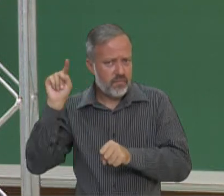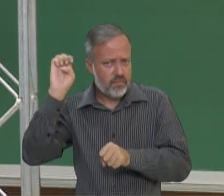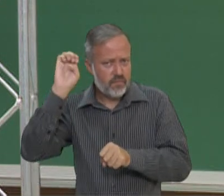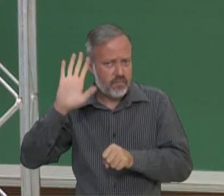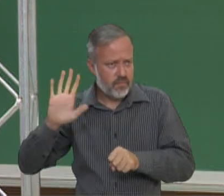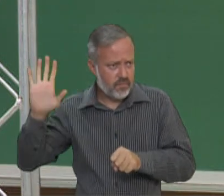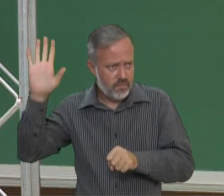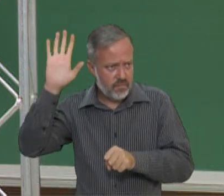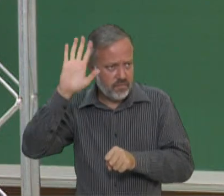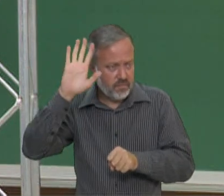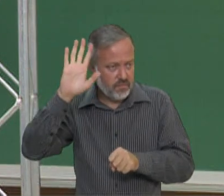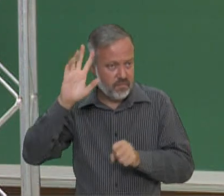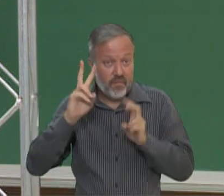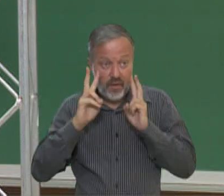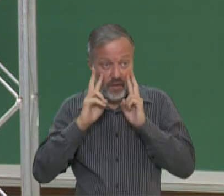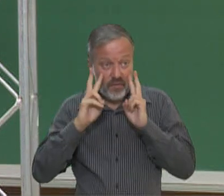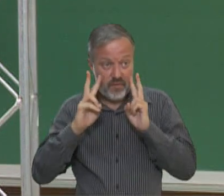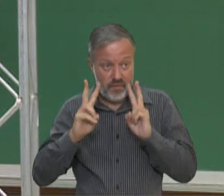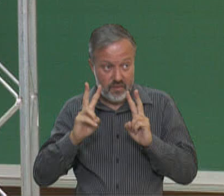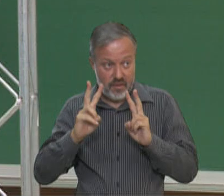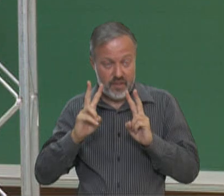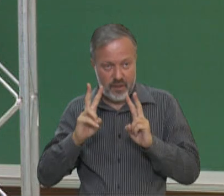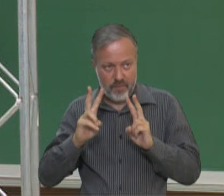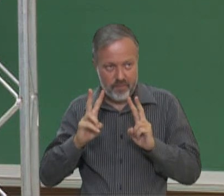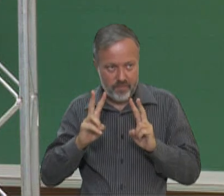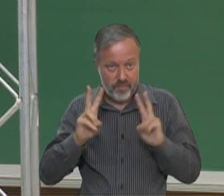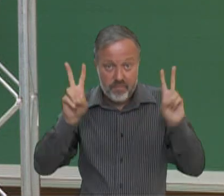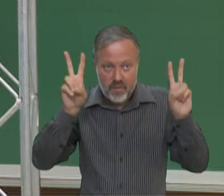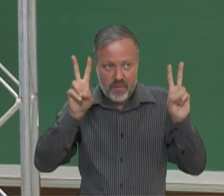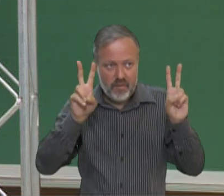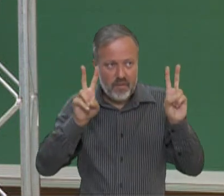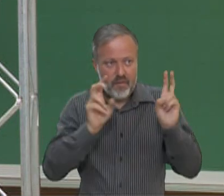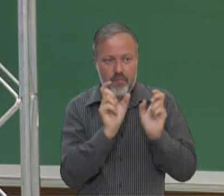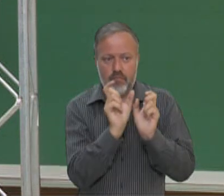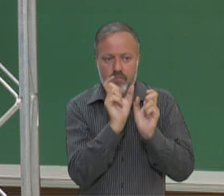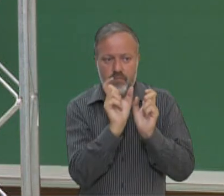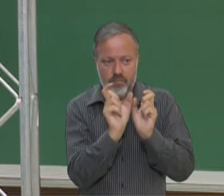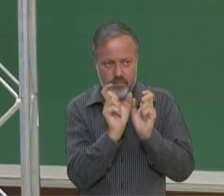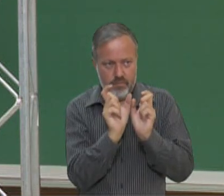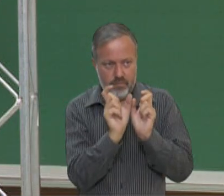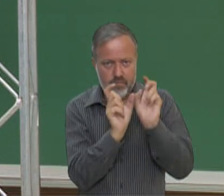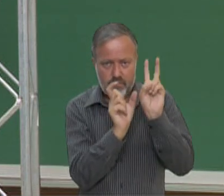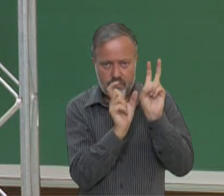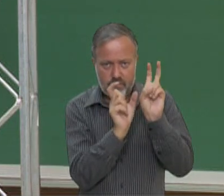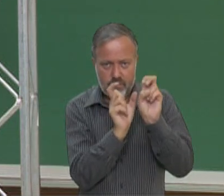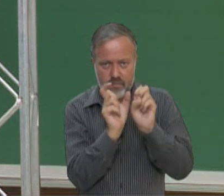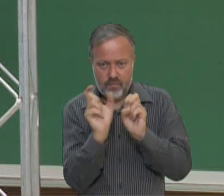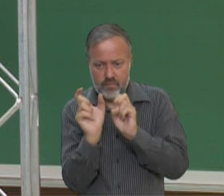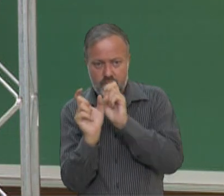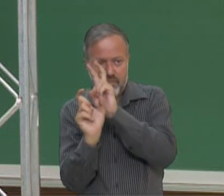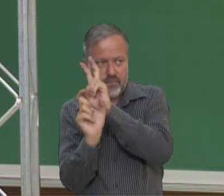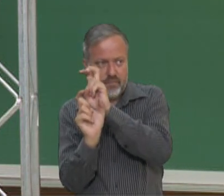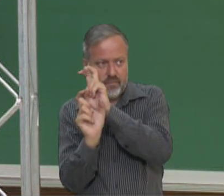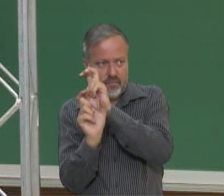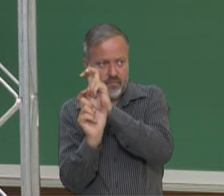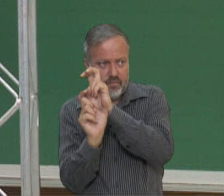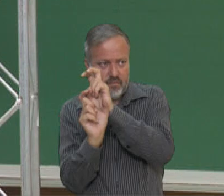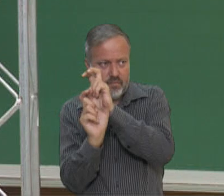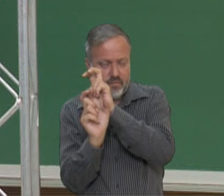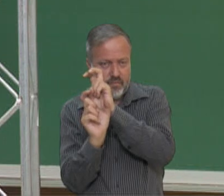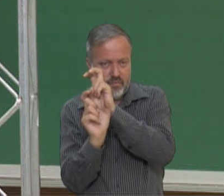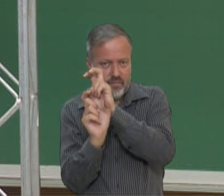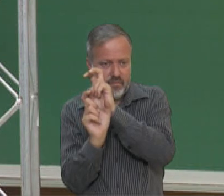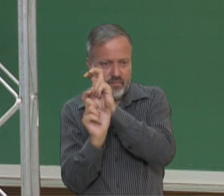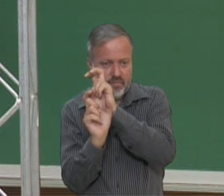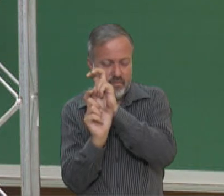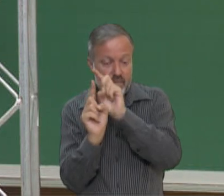trema em português não existe mais, mas em espanhol ainda continua, ainda existe. Então, por isso, a antiguidade